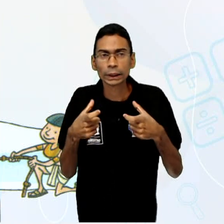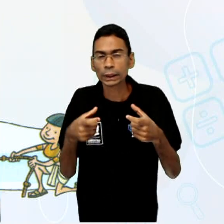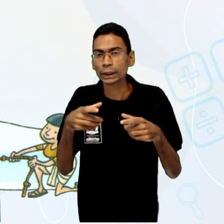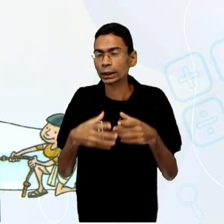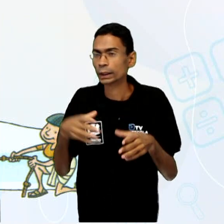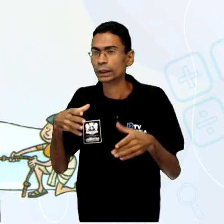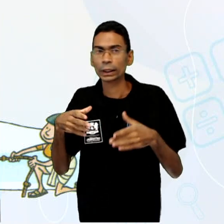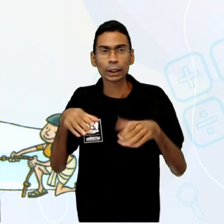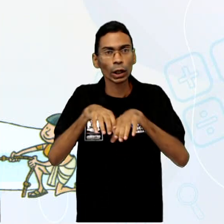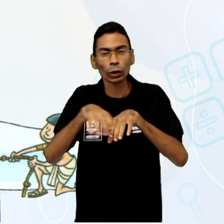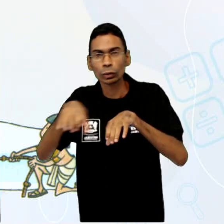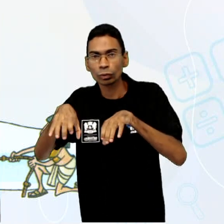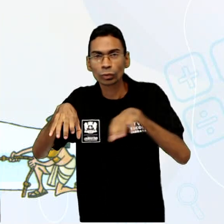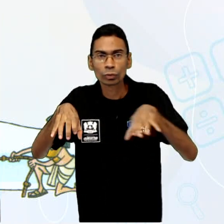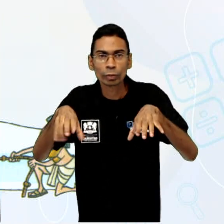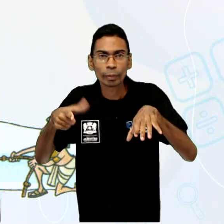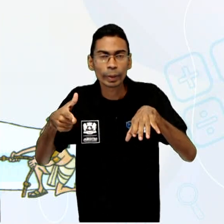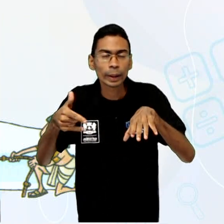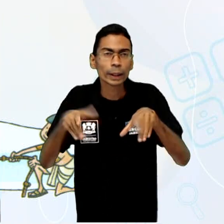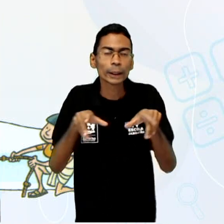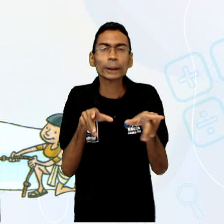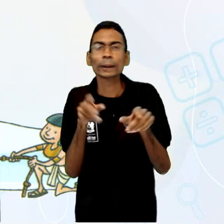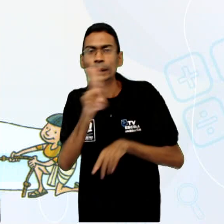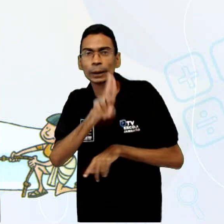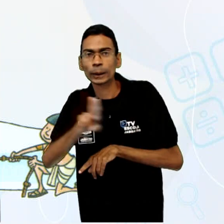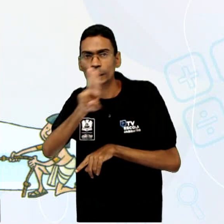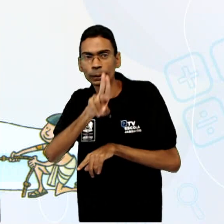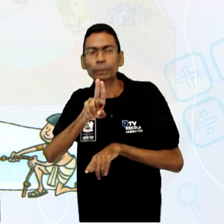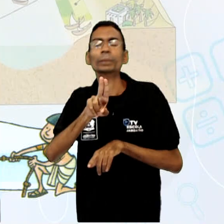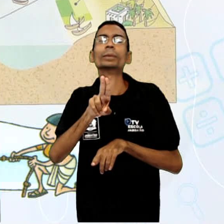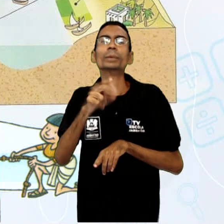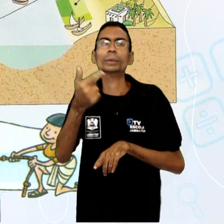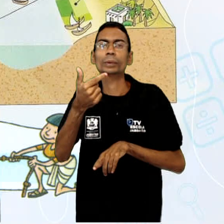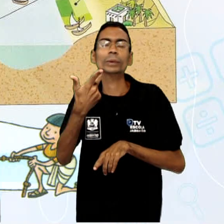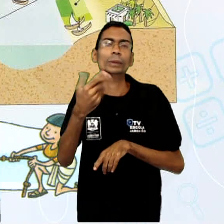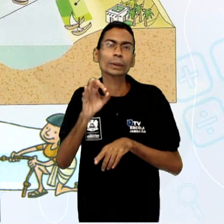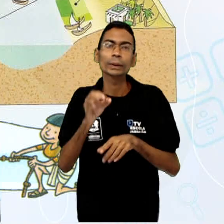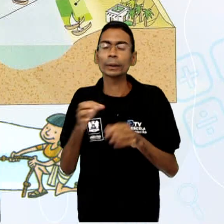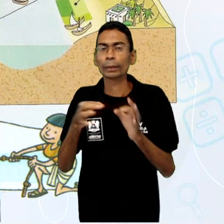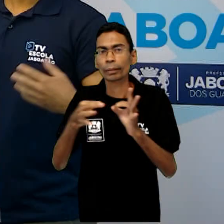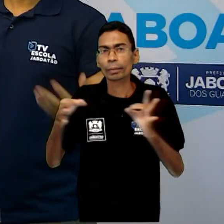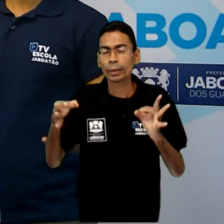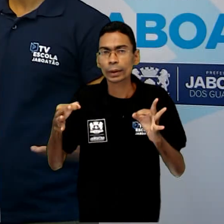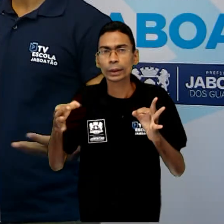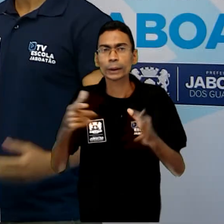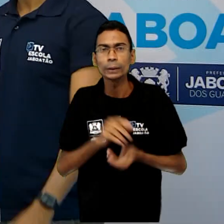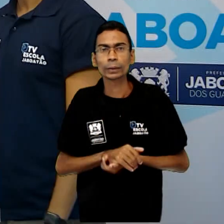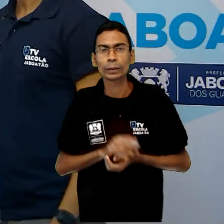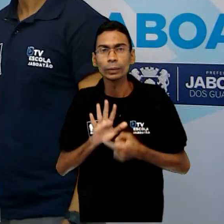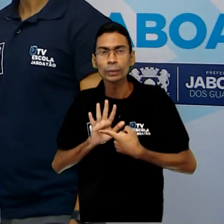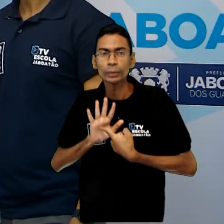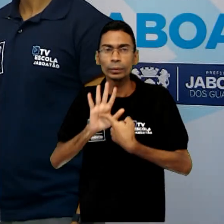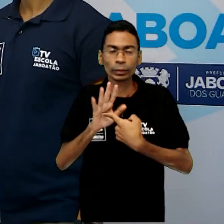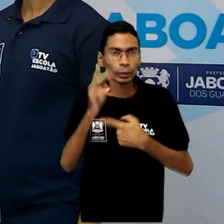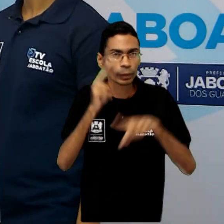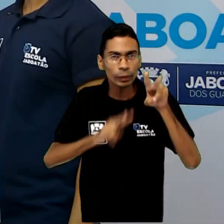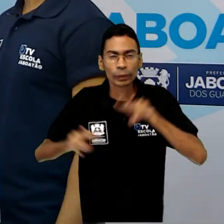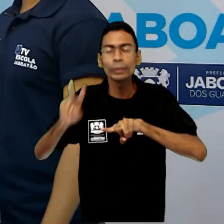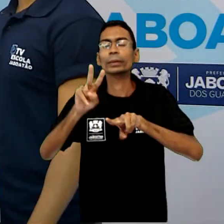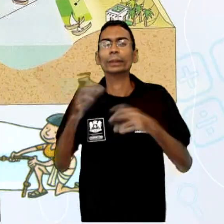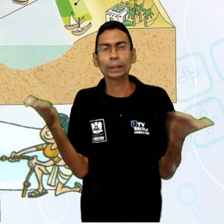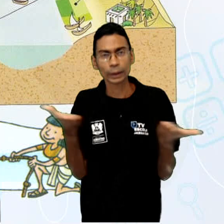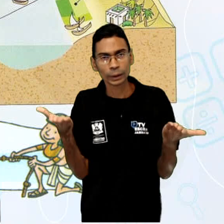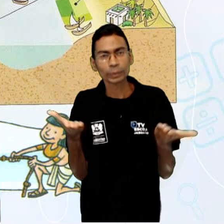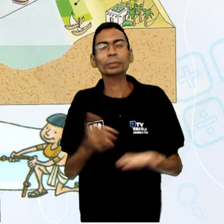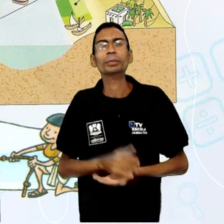a quantidade que era utilizada nas medições. Vamos ver aqui como eles representavam. Nós temos